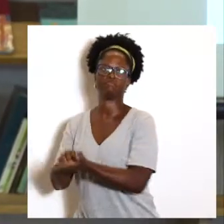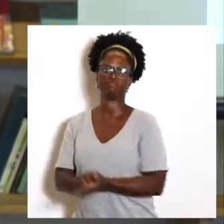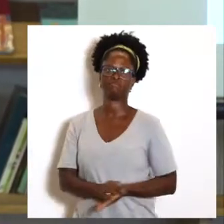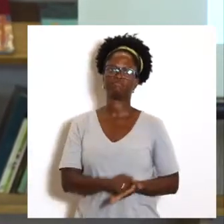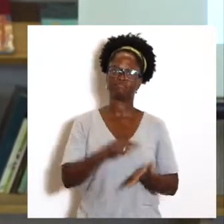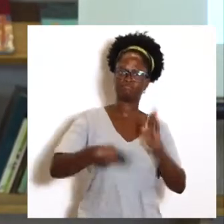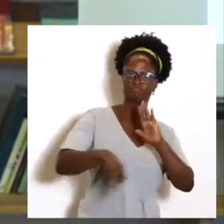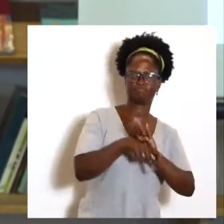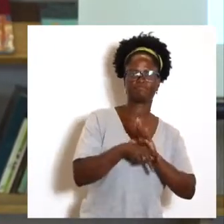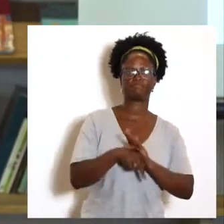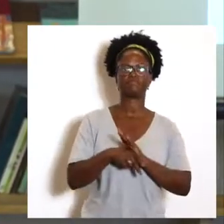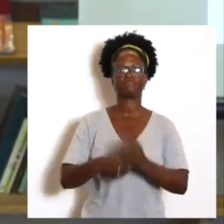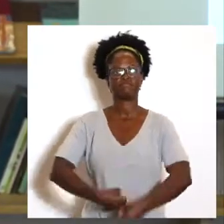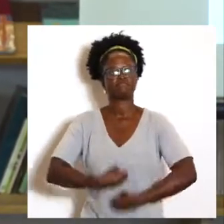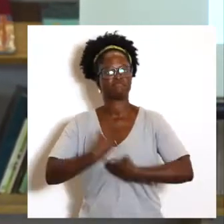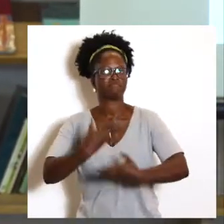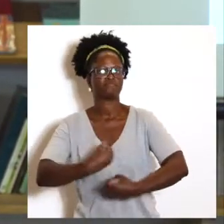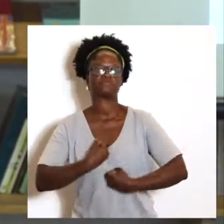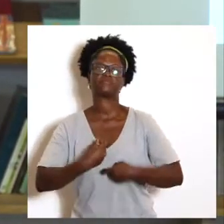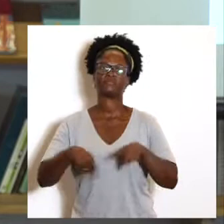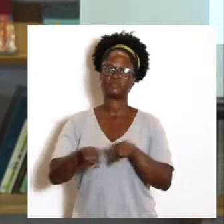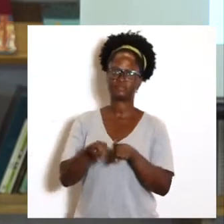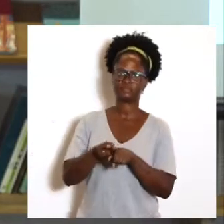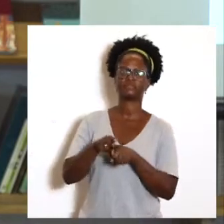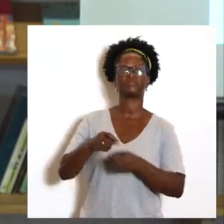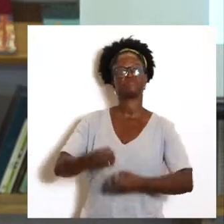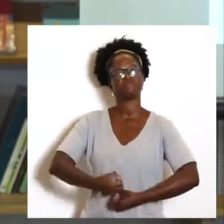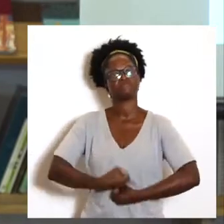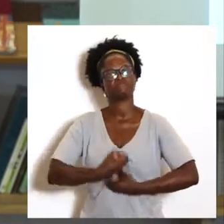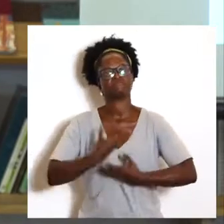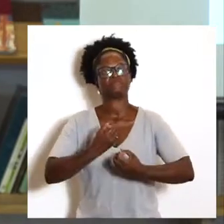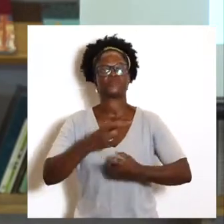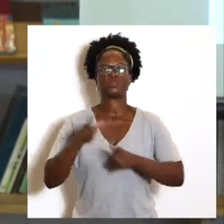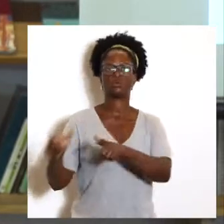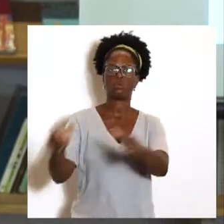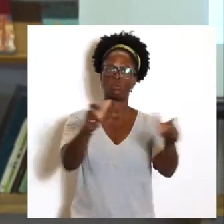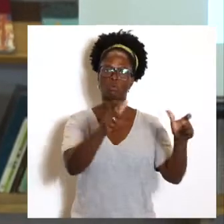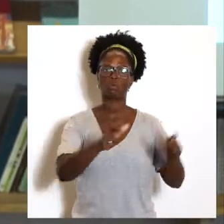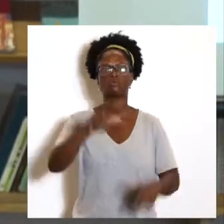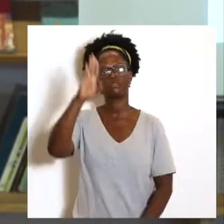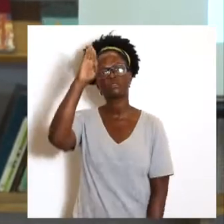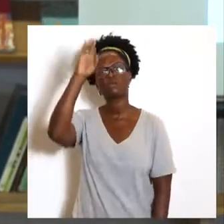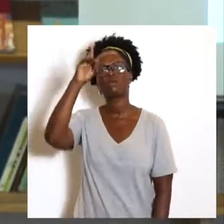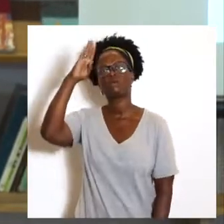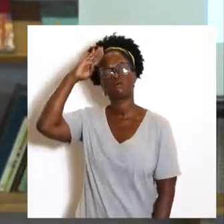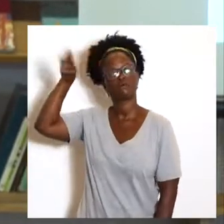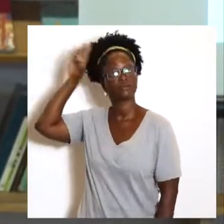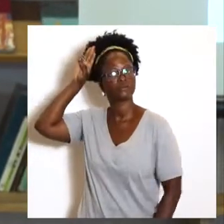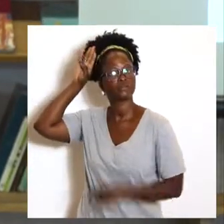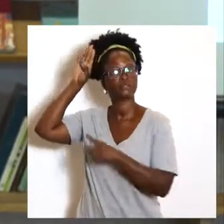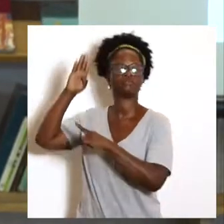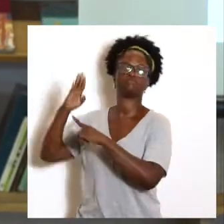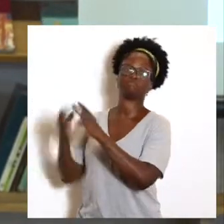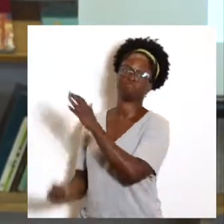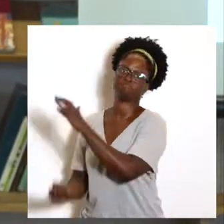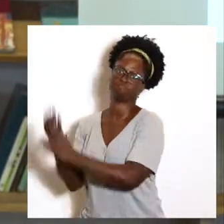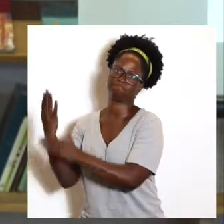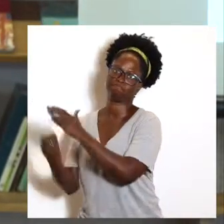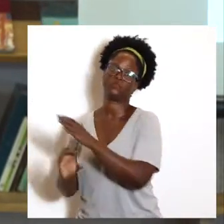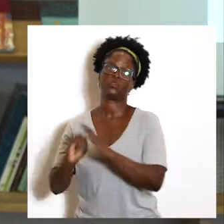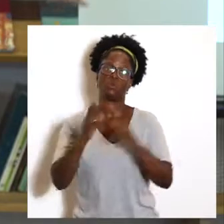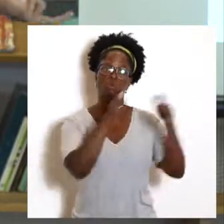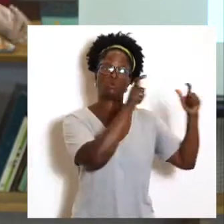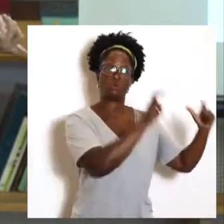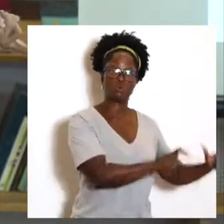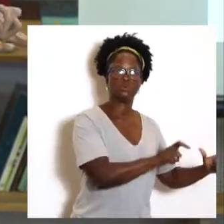consagração dos poetas e da poesia nestes espaços que são fundamentalmente acadêmicos ou espaços